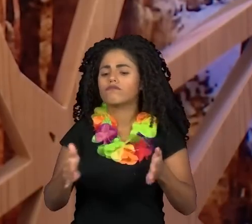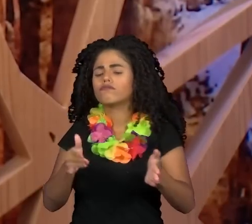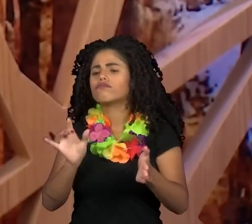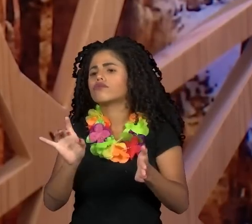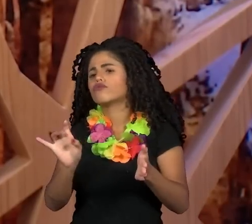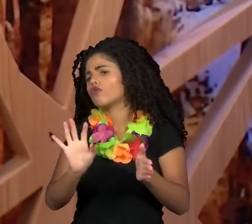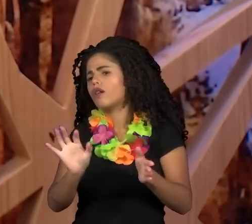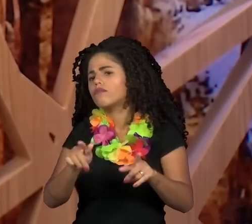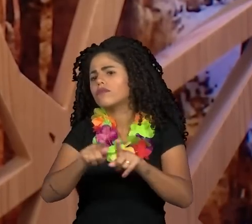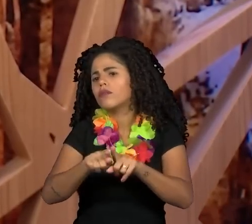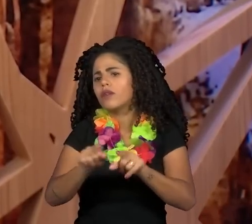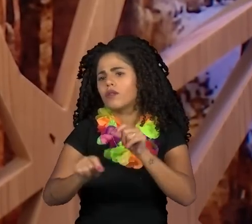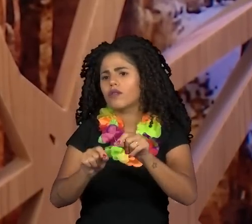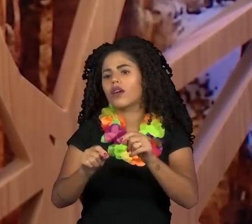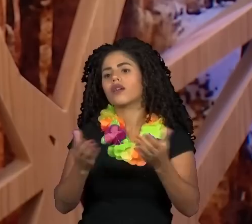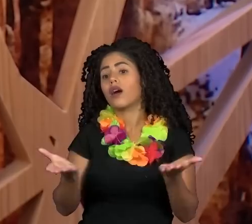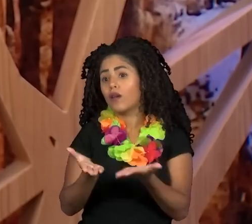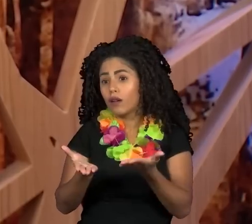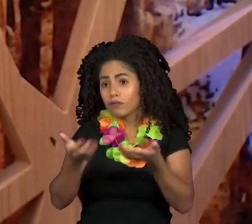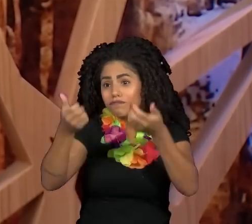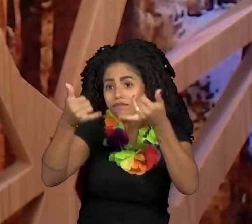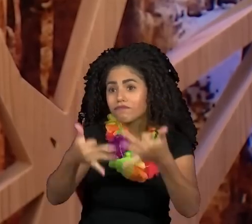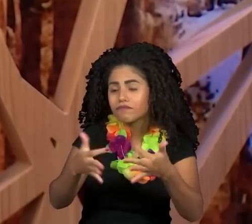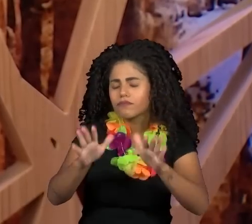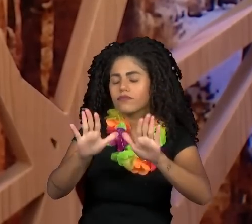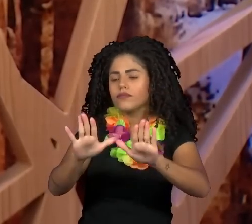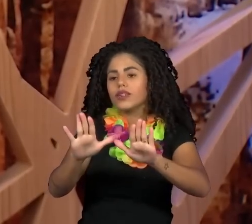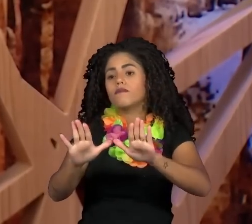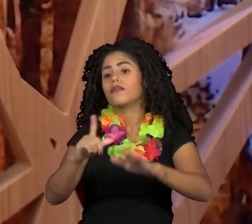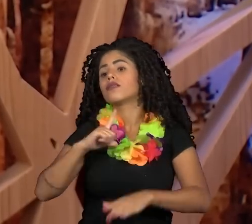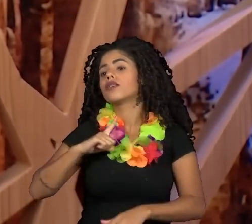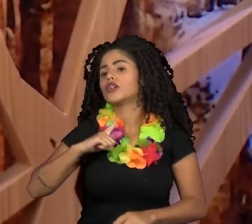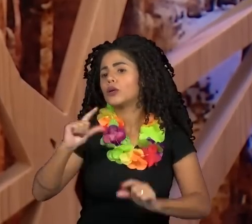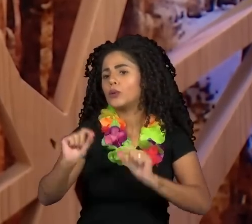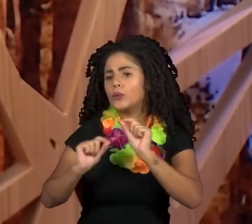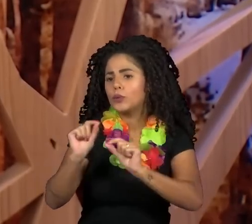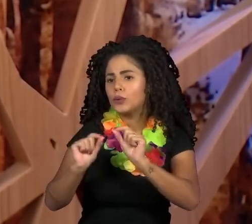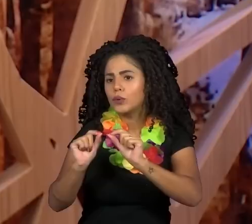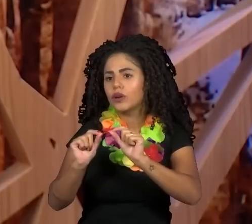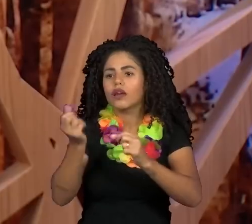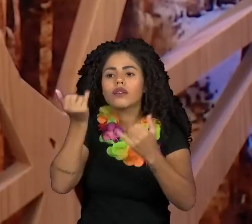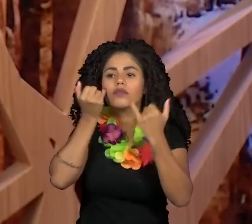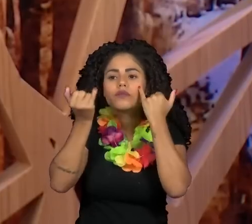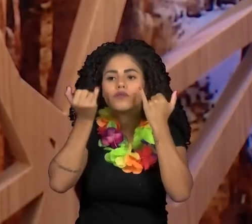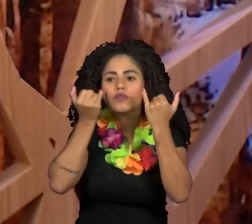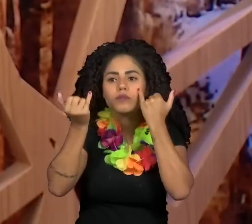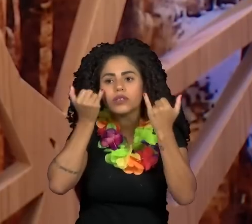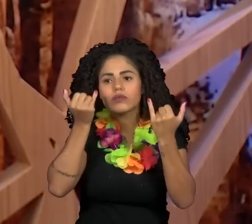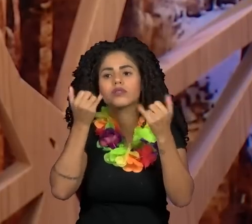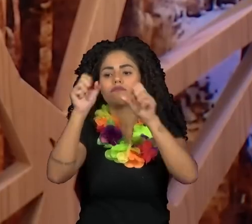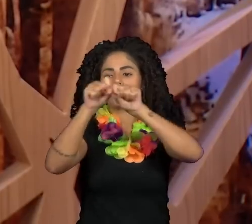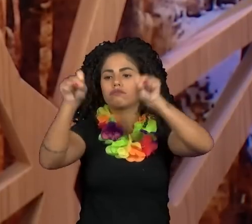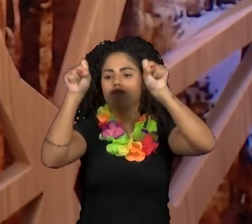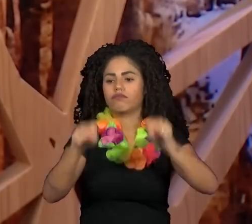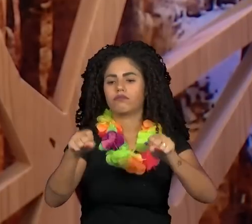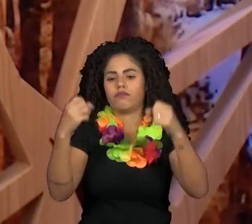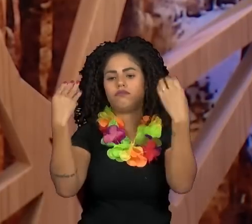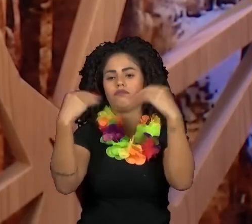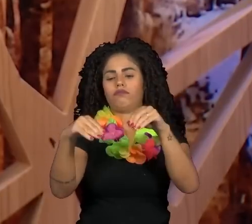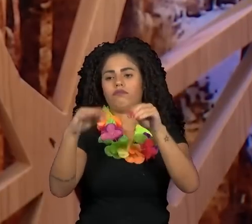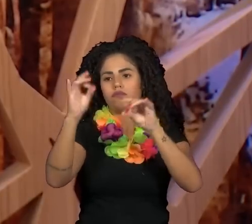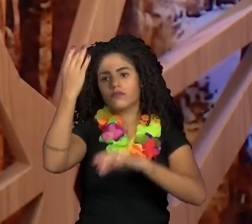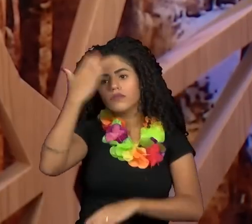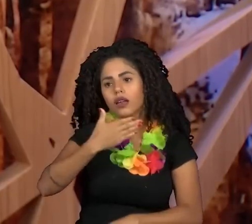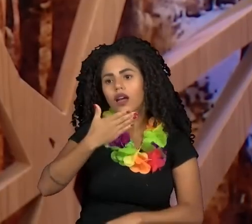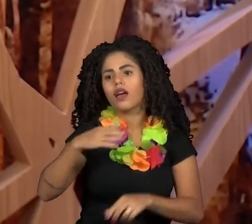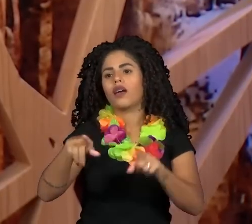rasamente, né, superficialmente falando, mas a gente tem também aqueles dados que são computados, né? Então, a gente tem